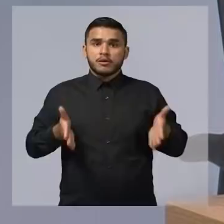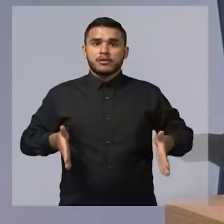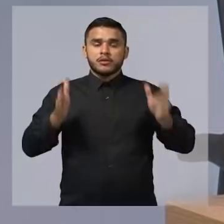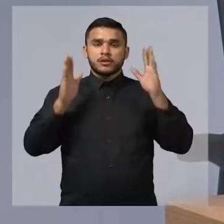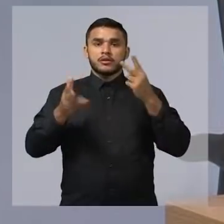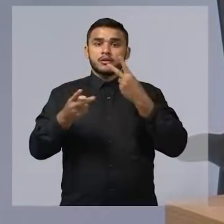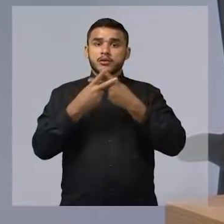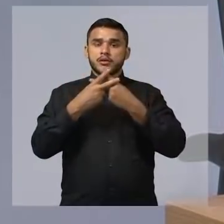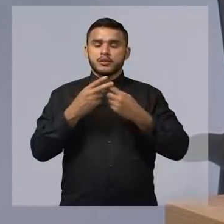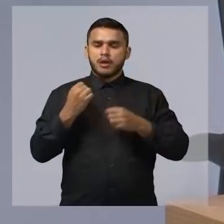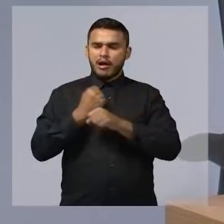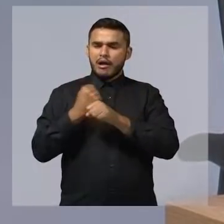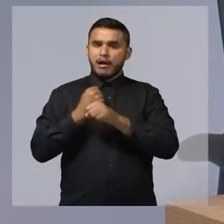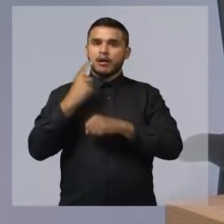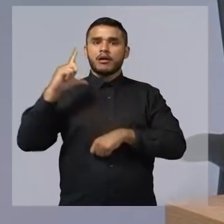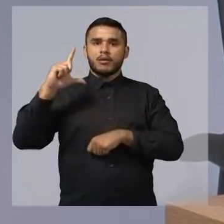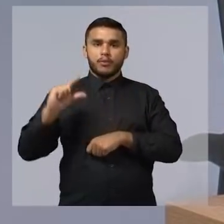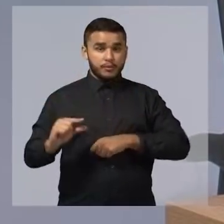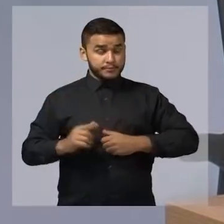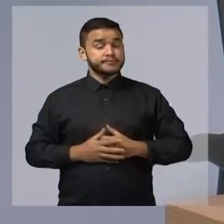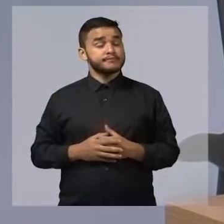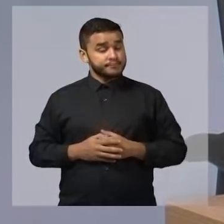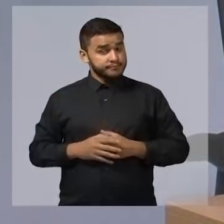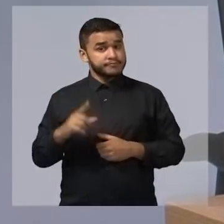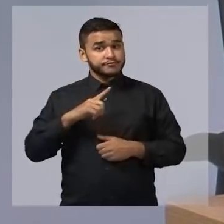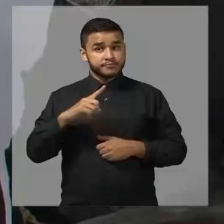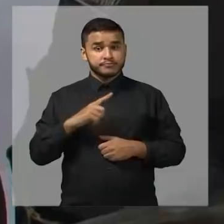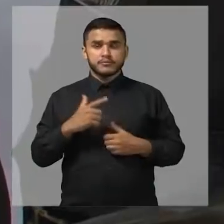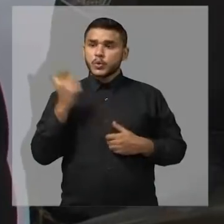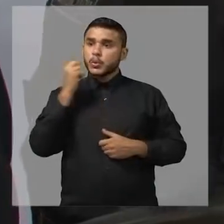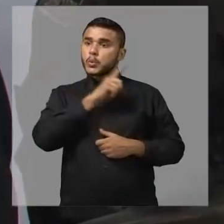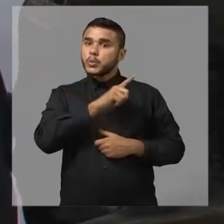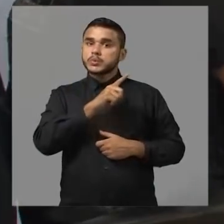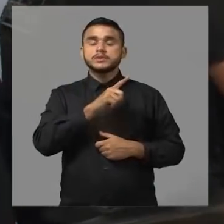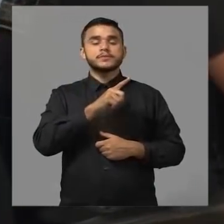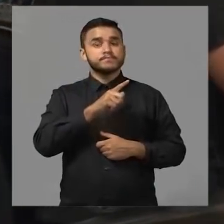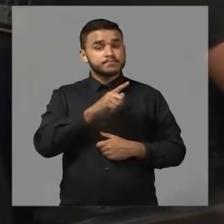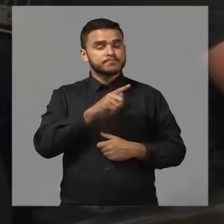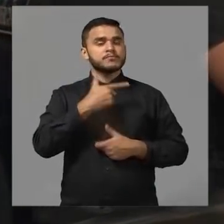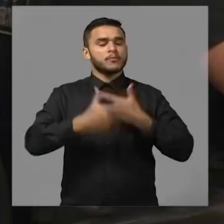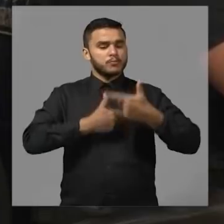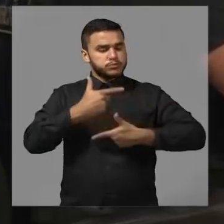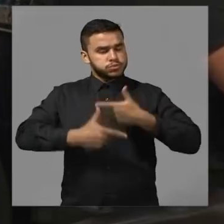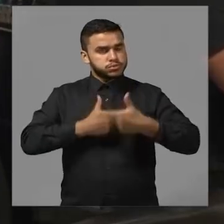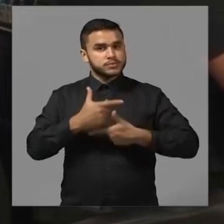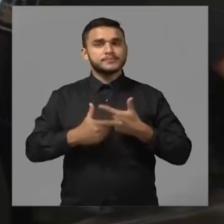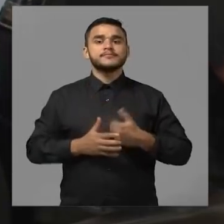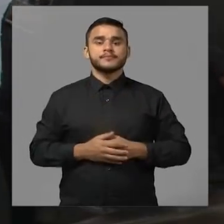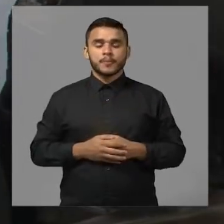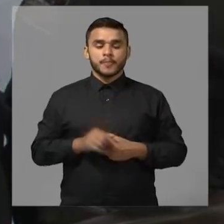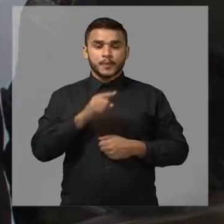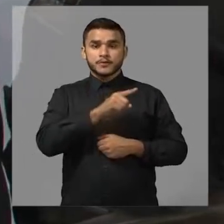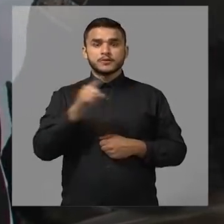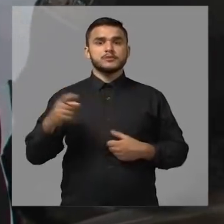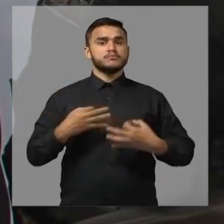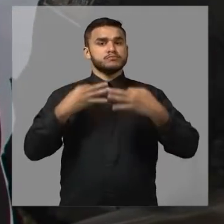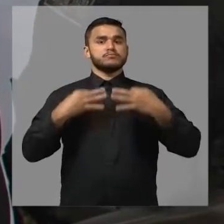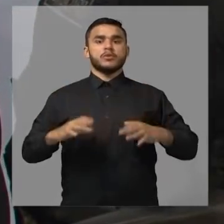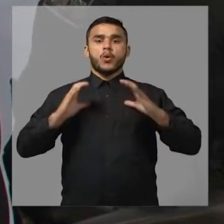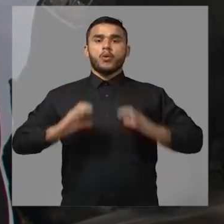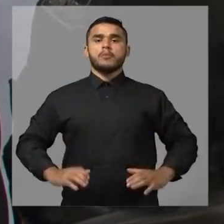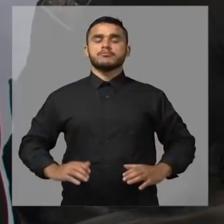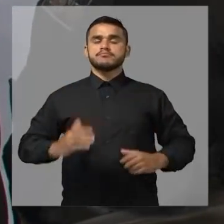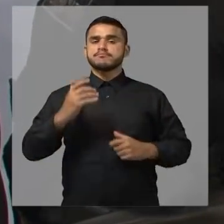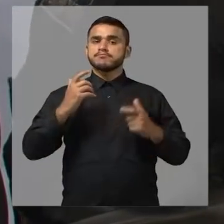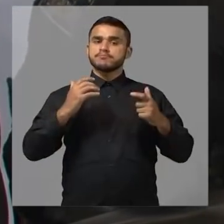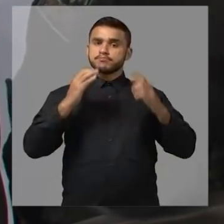tempo do sistema, para alcançar a sua progressão mais rápida. E isso gera disciplina. Né? Quem trabalha, a unidade prisional que